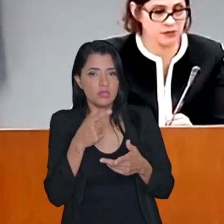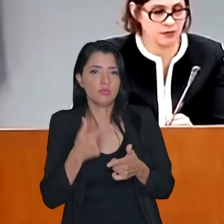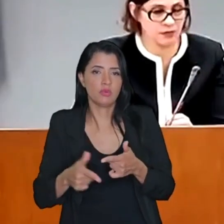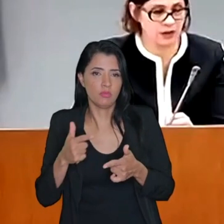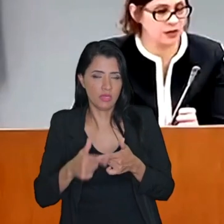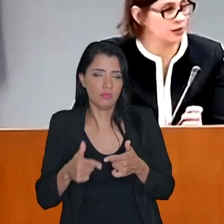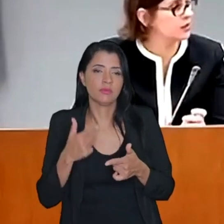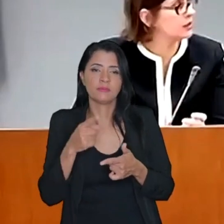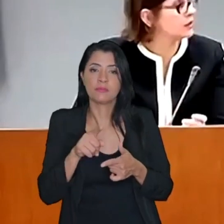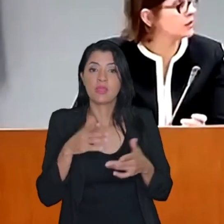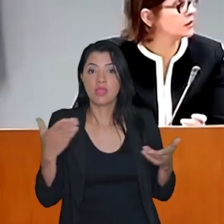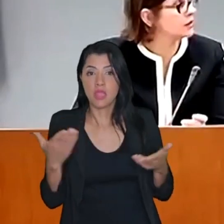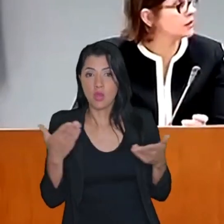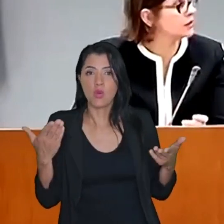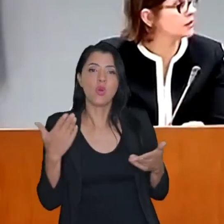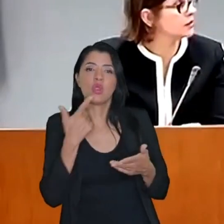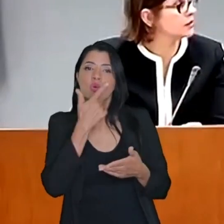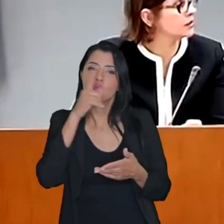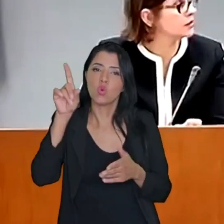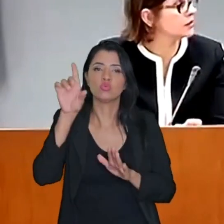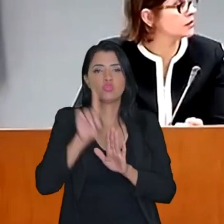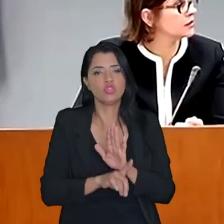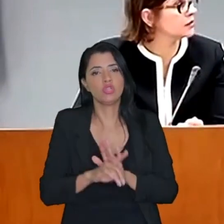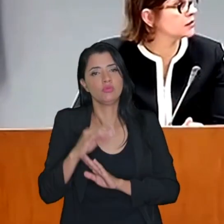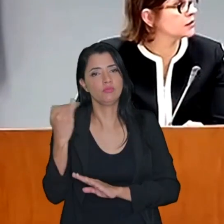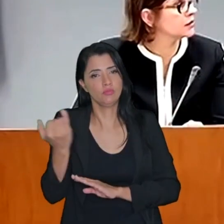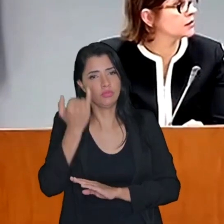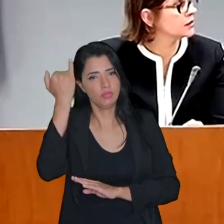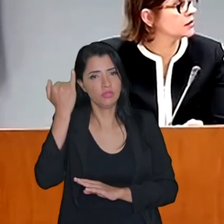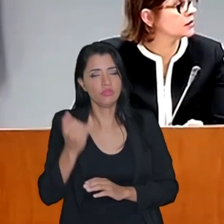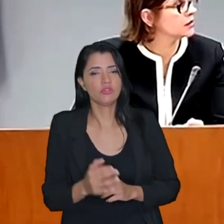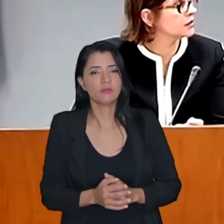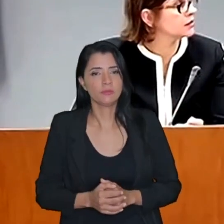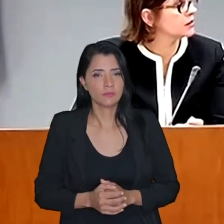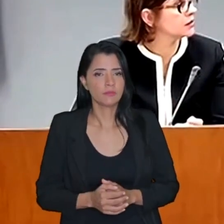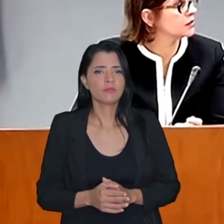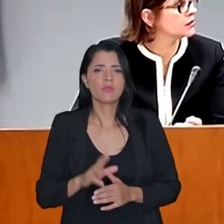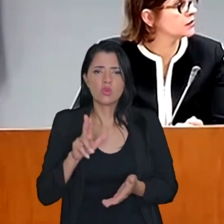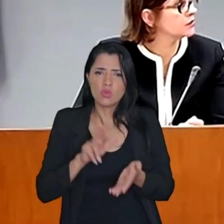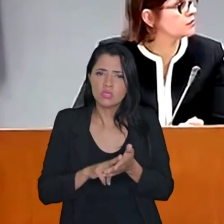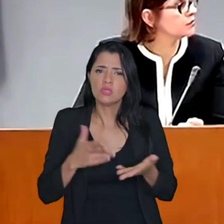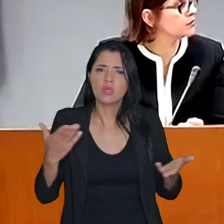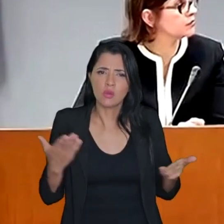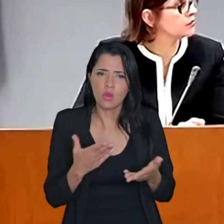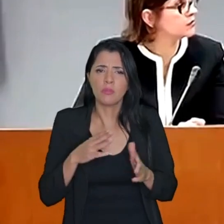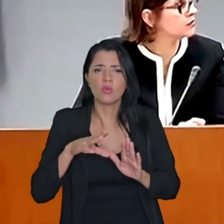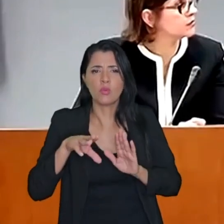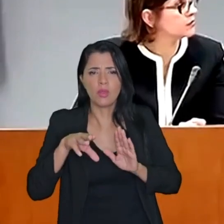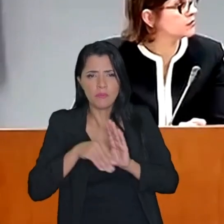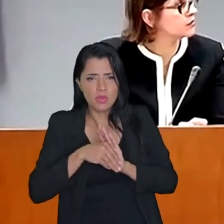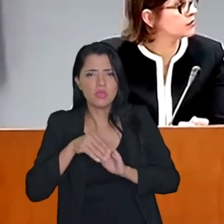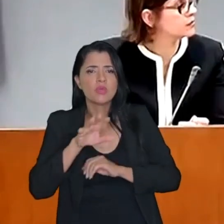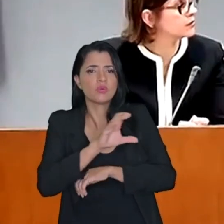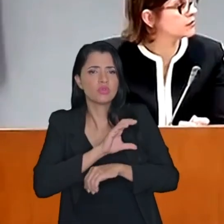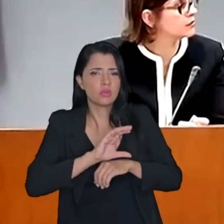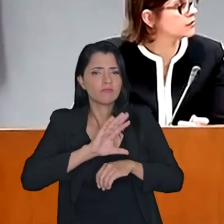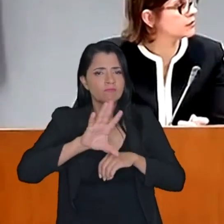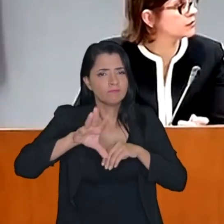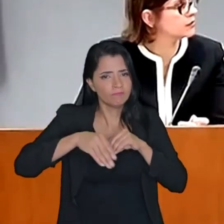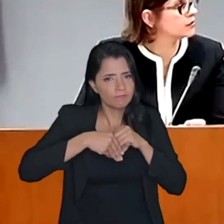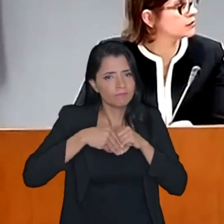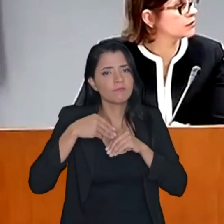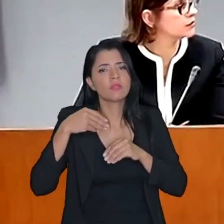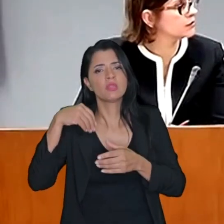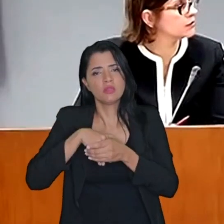nesse problema. E essa camada é de um outro direito fundamental, reconhecido agora por uma emenda constitucional, inserido